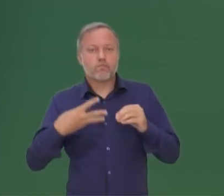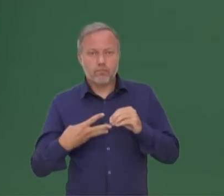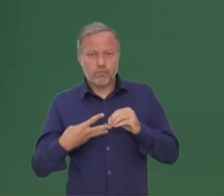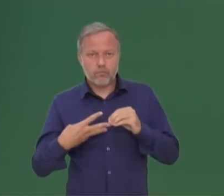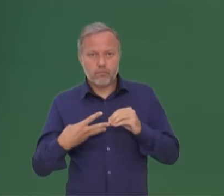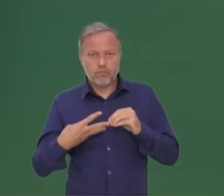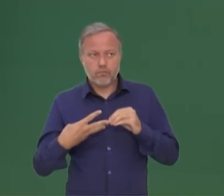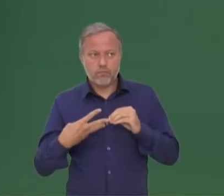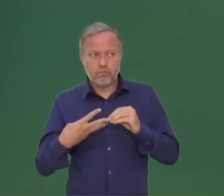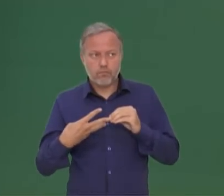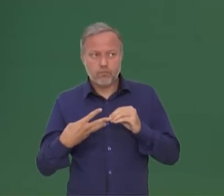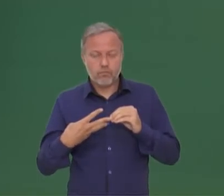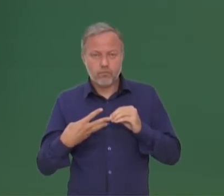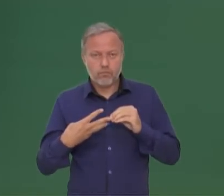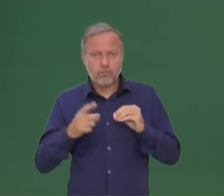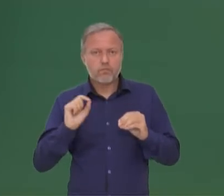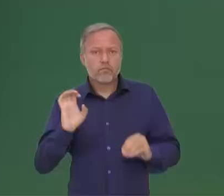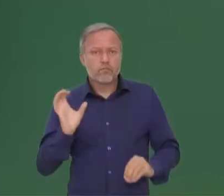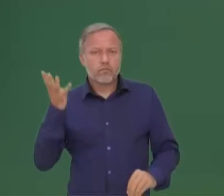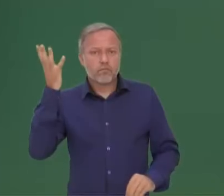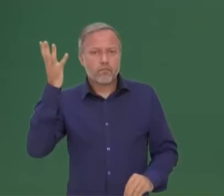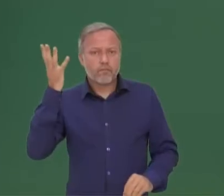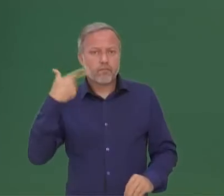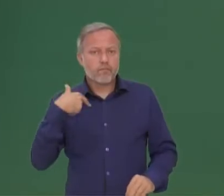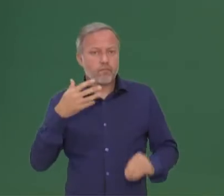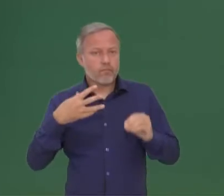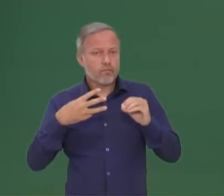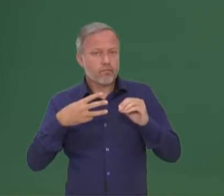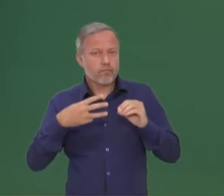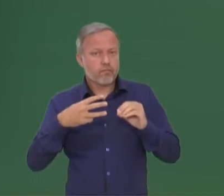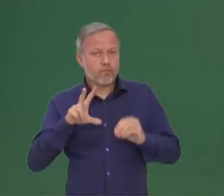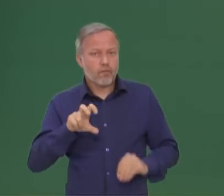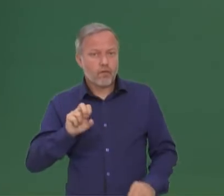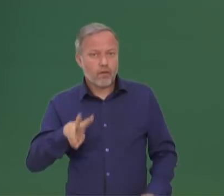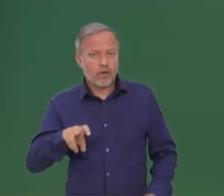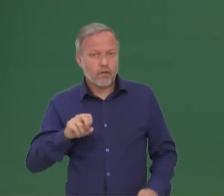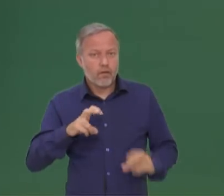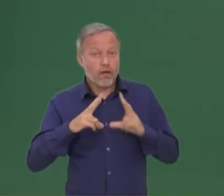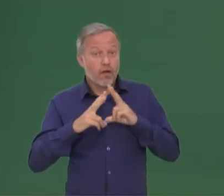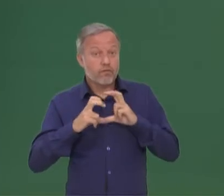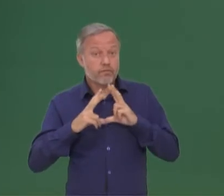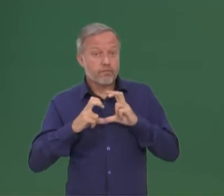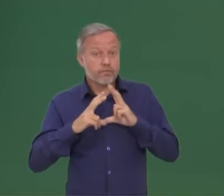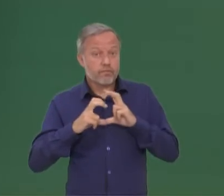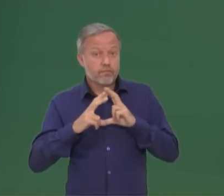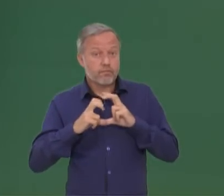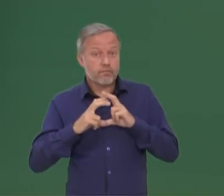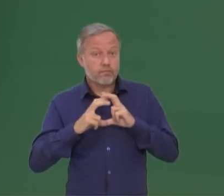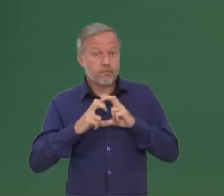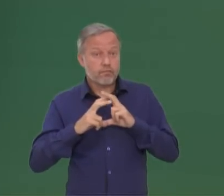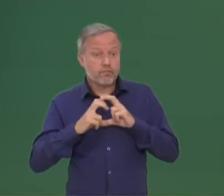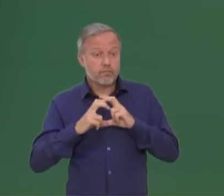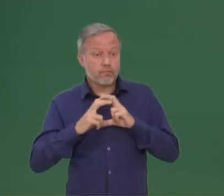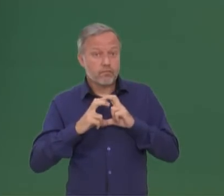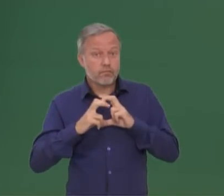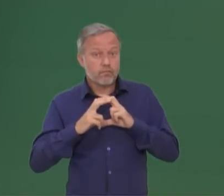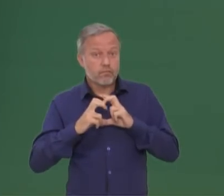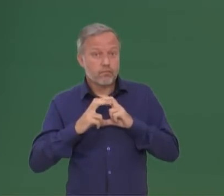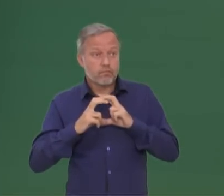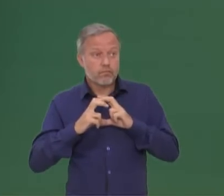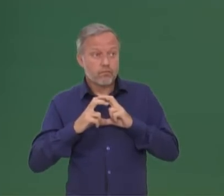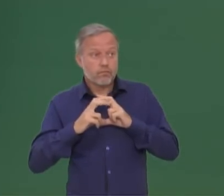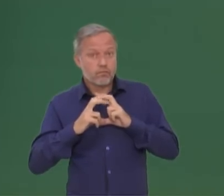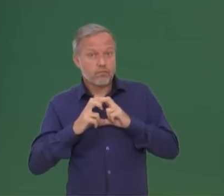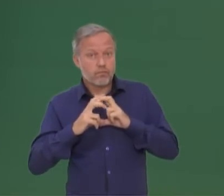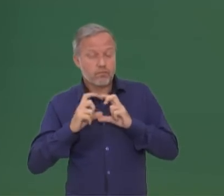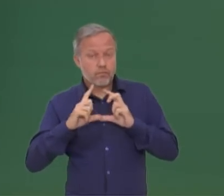célula. O que acontece com os vírus? A comunidade científica, vocês perceberam aqui na notícia, que, do ponto